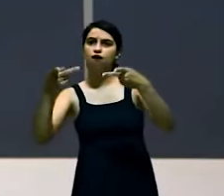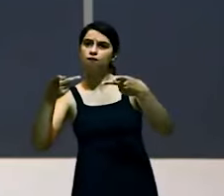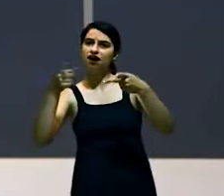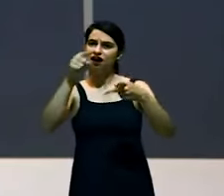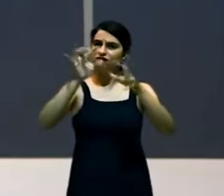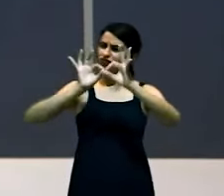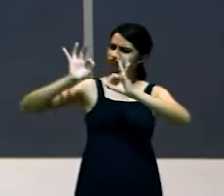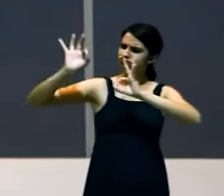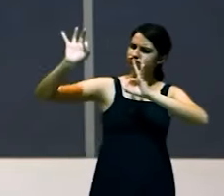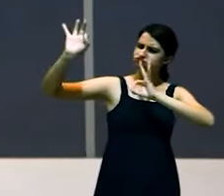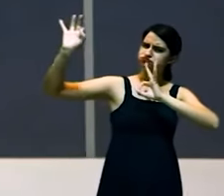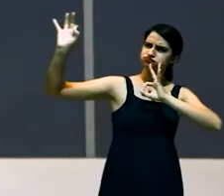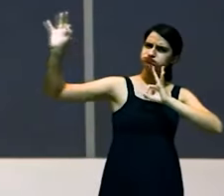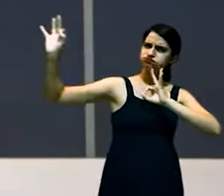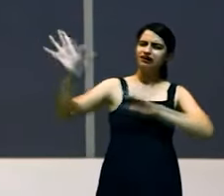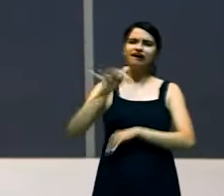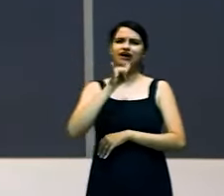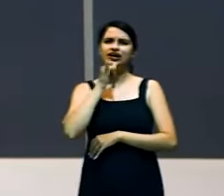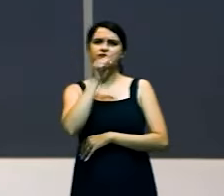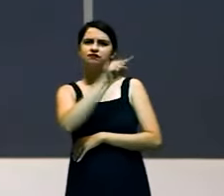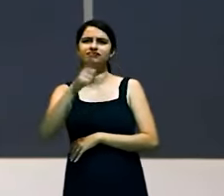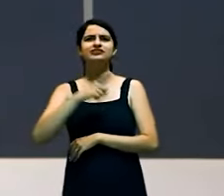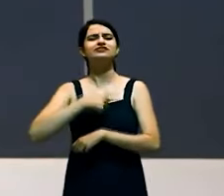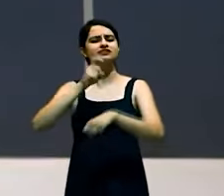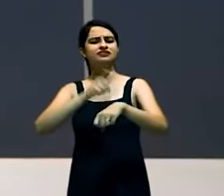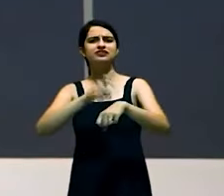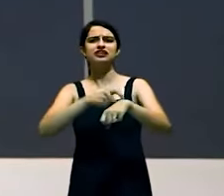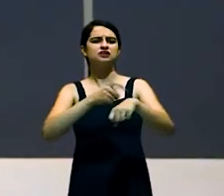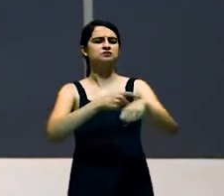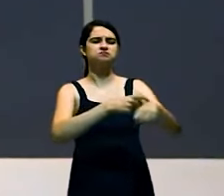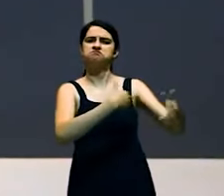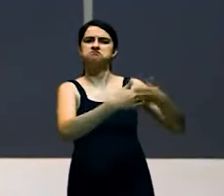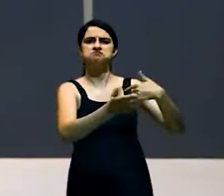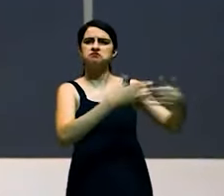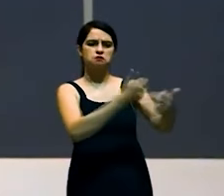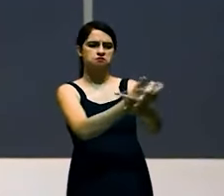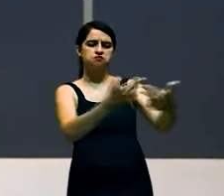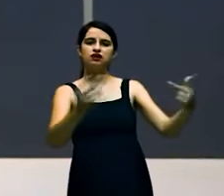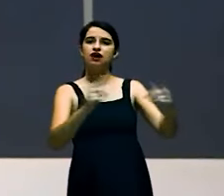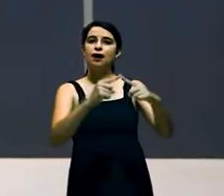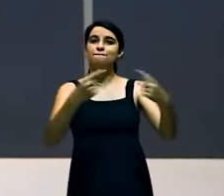Você tem tempo para tudo, busca tempo para tudo, mas quando é para Jesus,